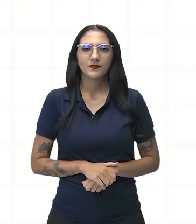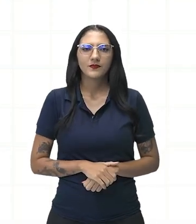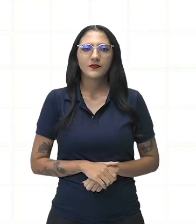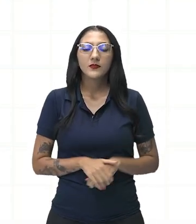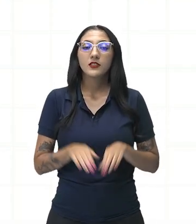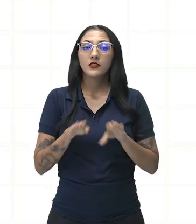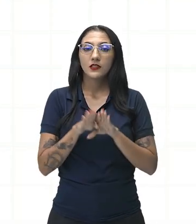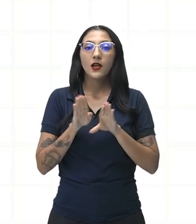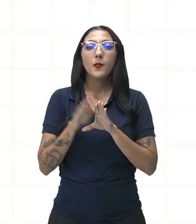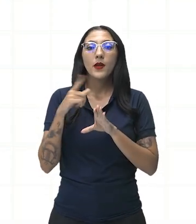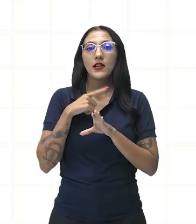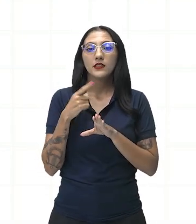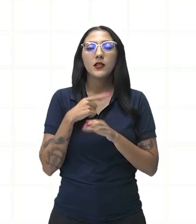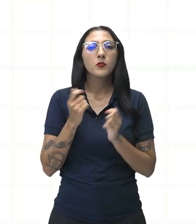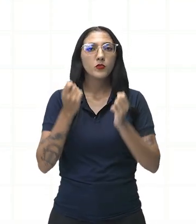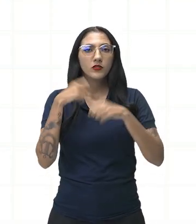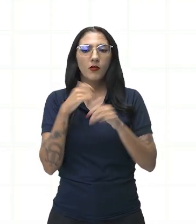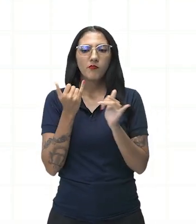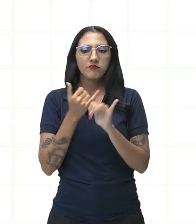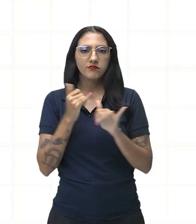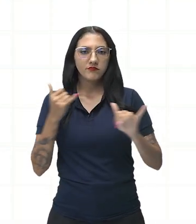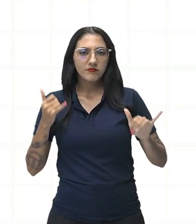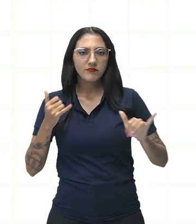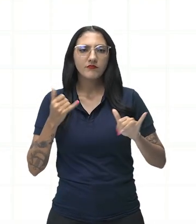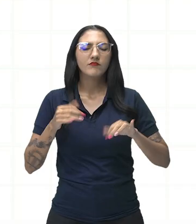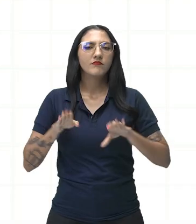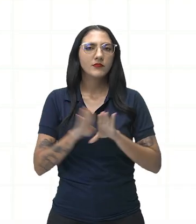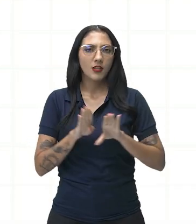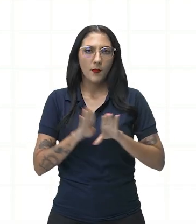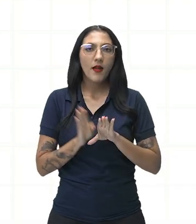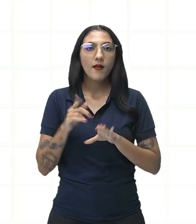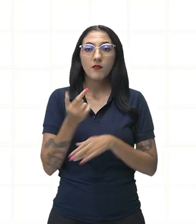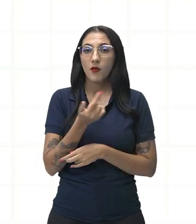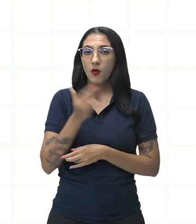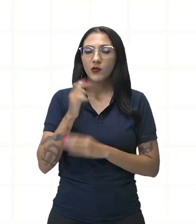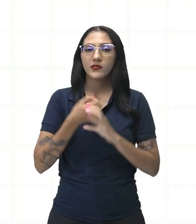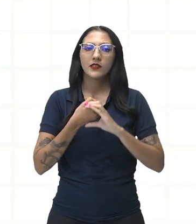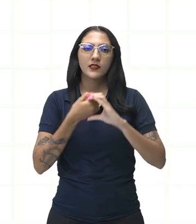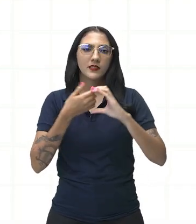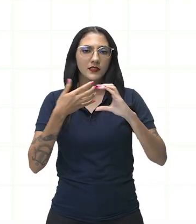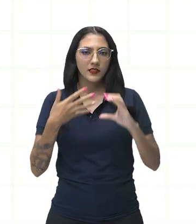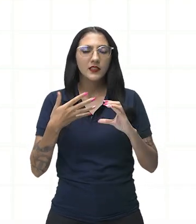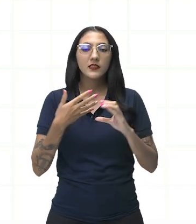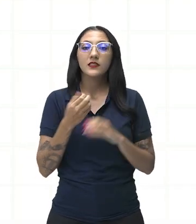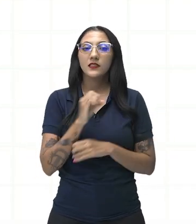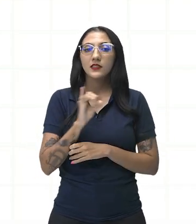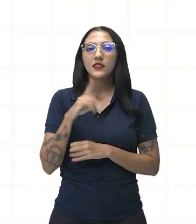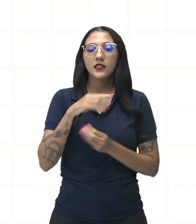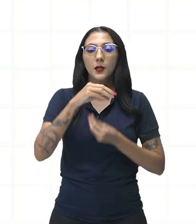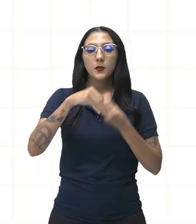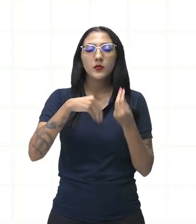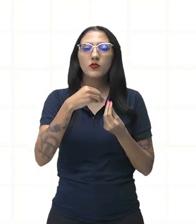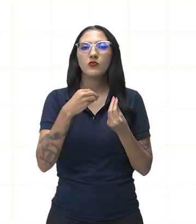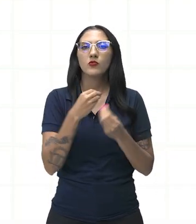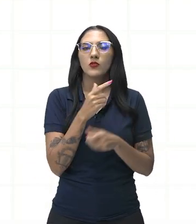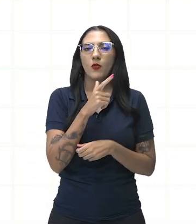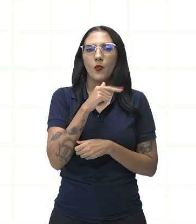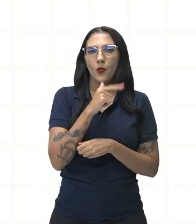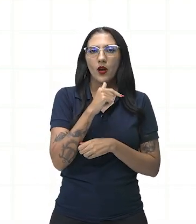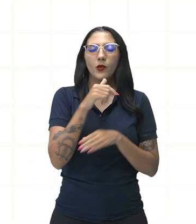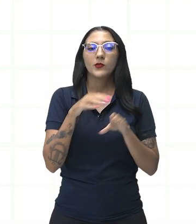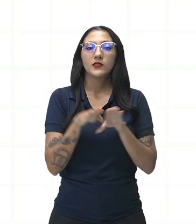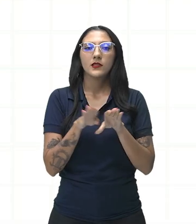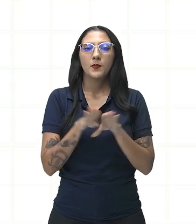Eles conduzem eletricidade, outra característica dos ácidos, quando dissolvidos em água. Então,